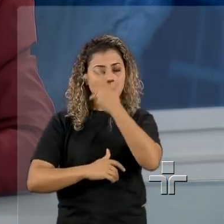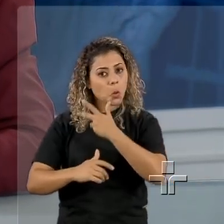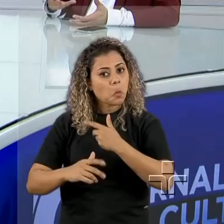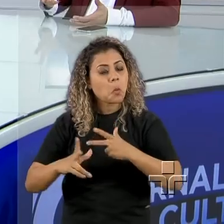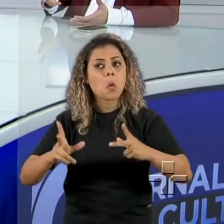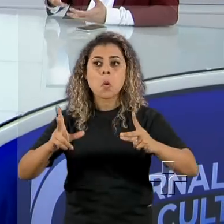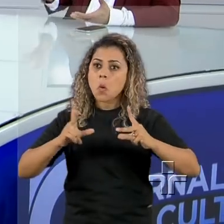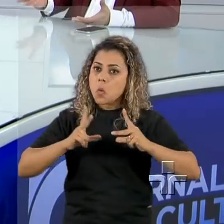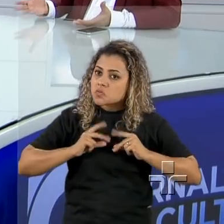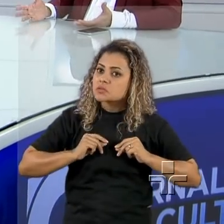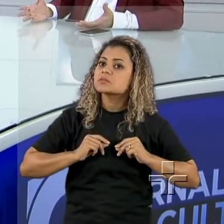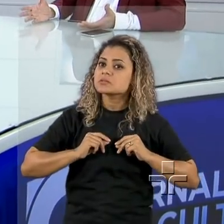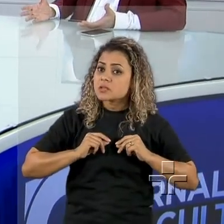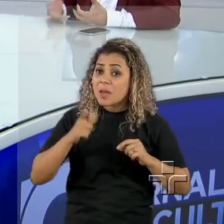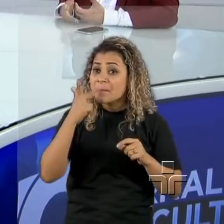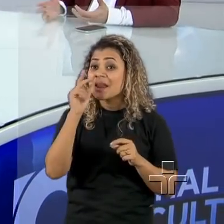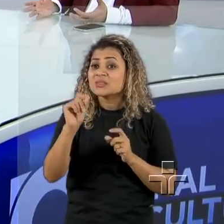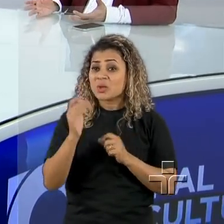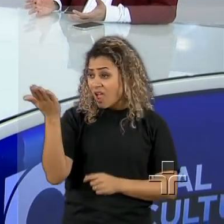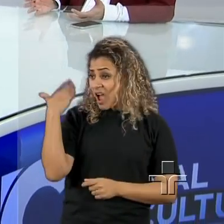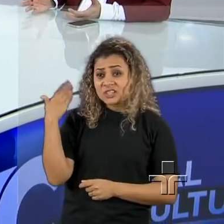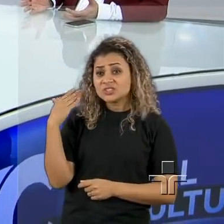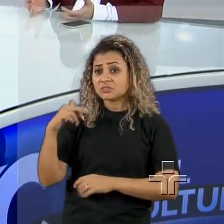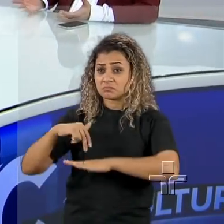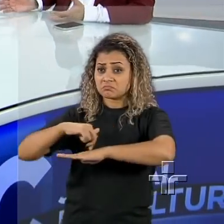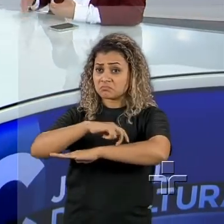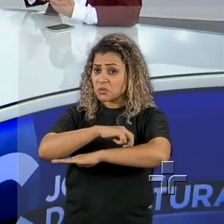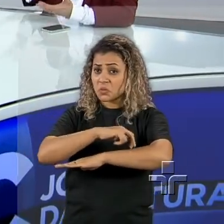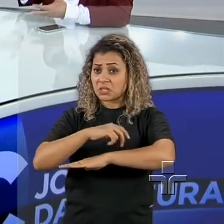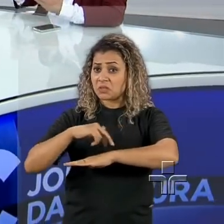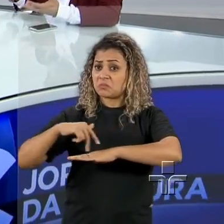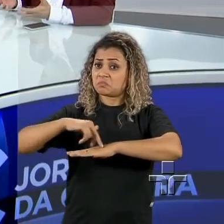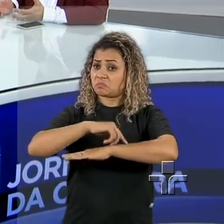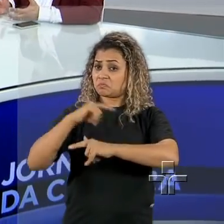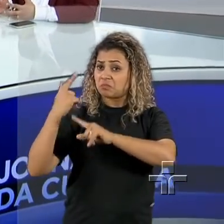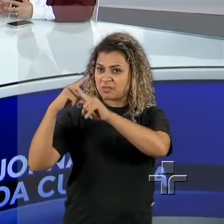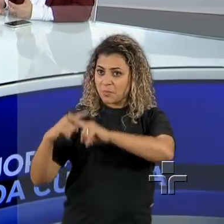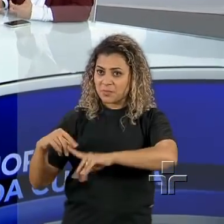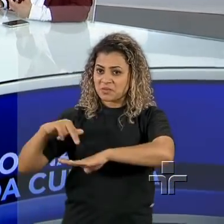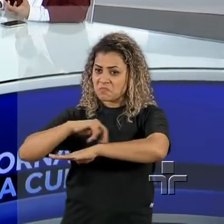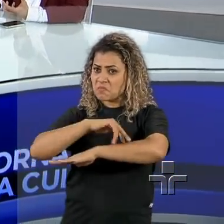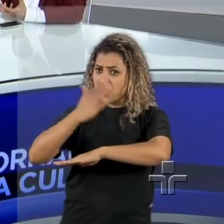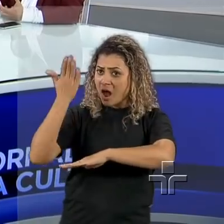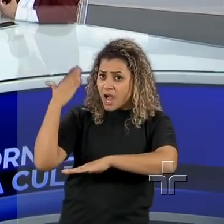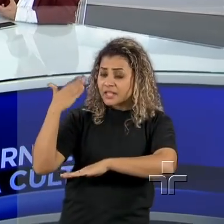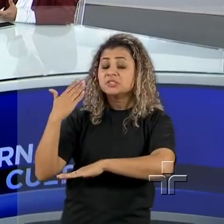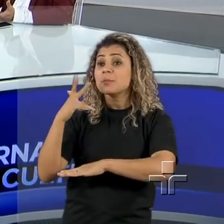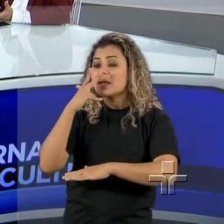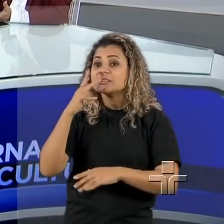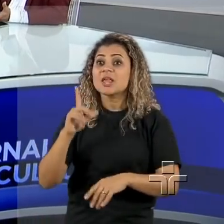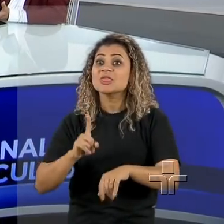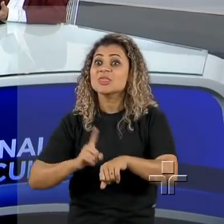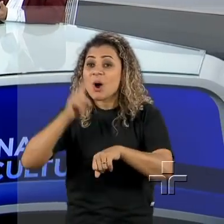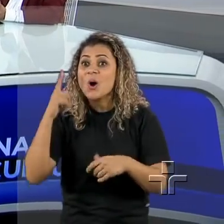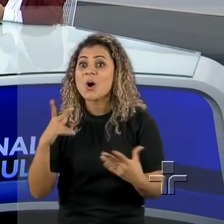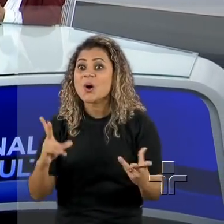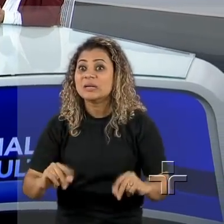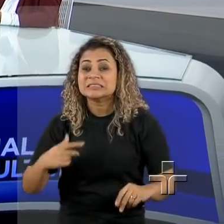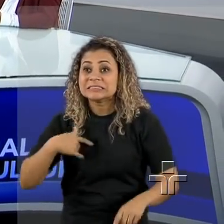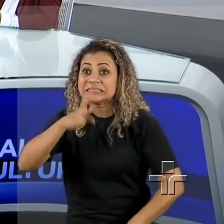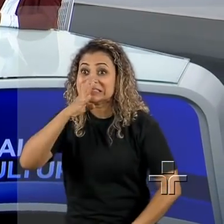os caras, porque não conseguem namorar as bonitas, então tem raiva delas também. Então, acho que o tema da beleza sempre gerou